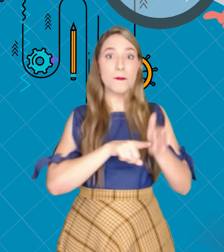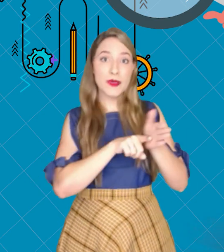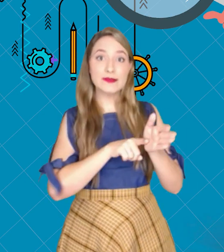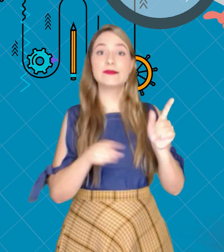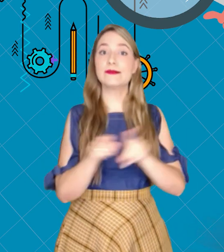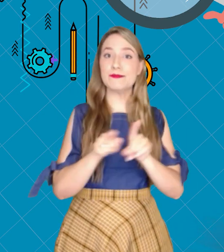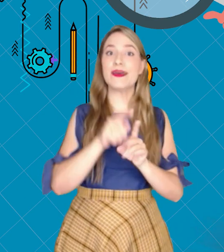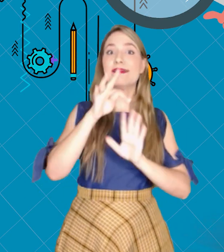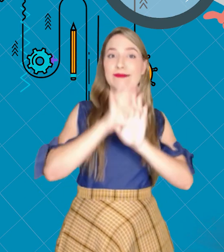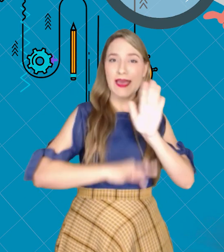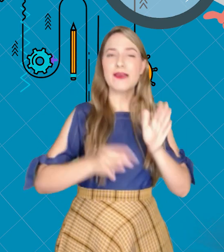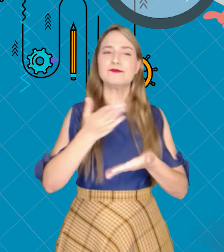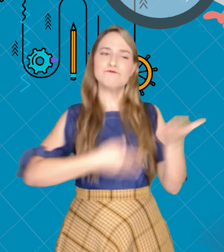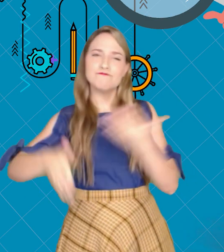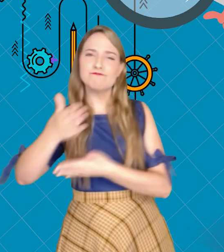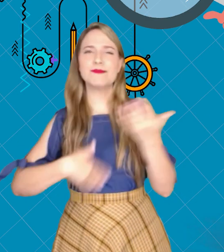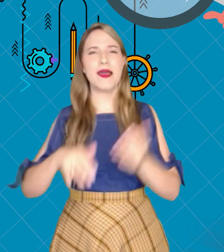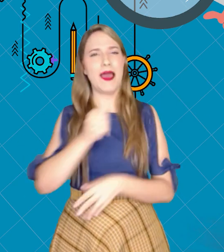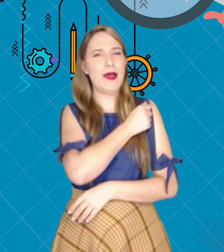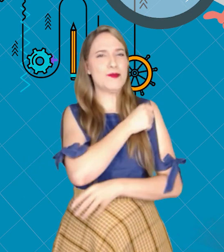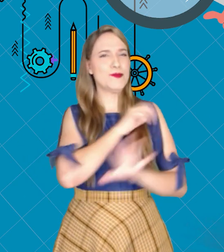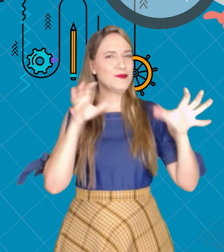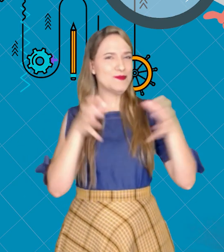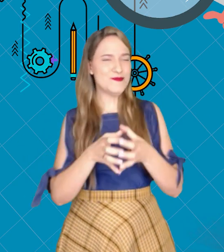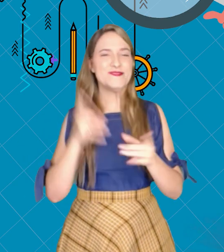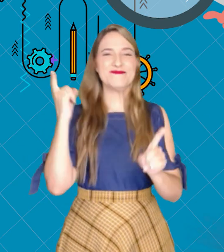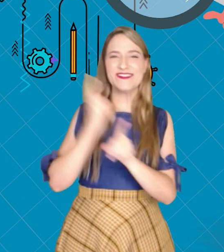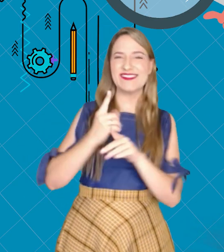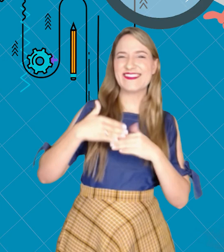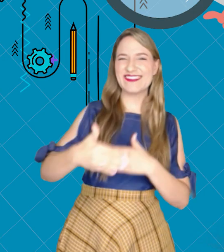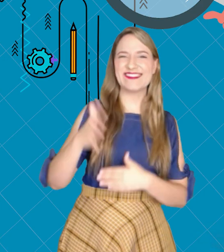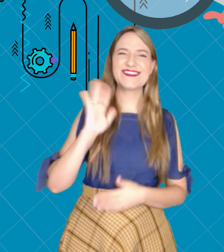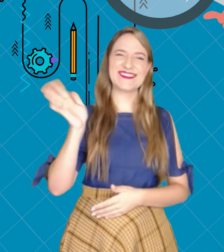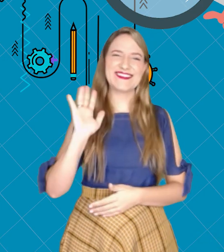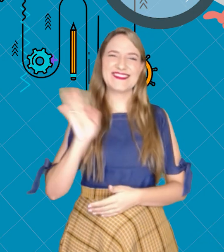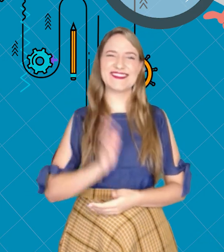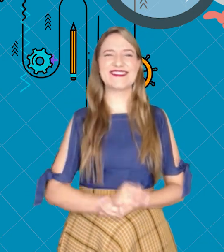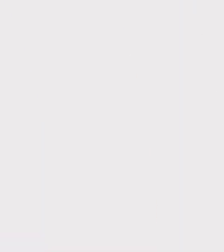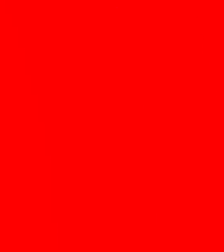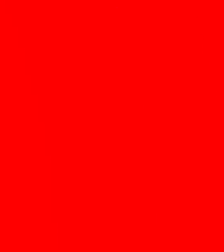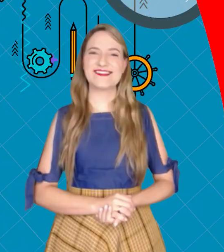Compartilhe a sua pesquisa e o seu texto com os colegas. Até mais!